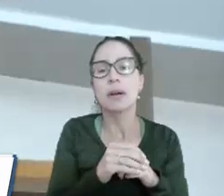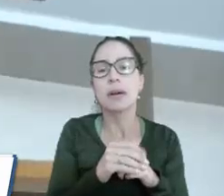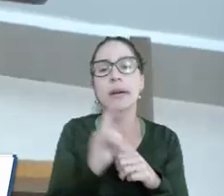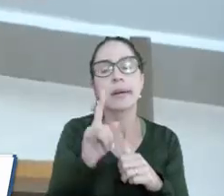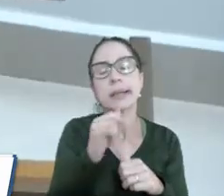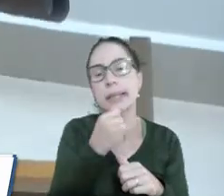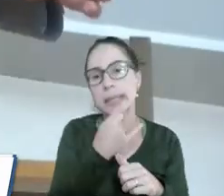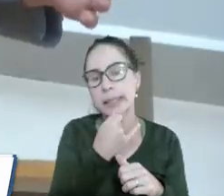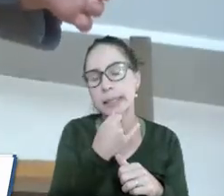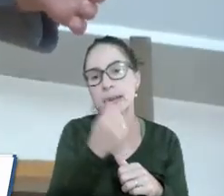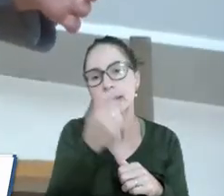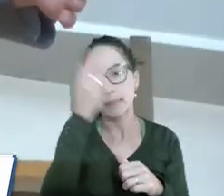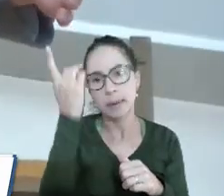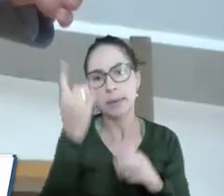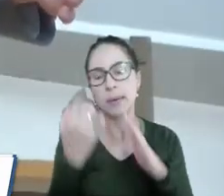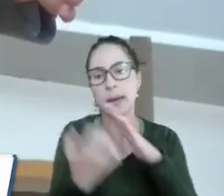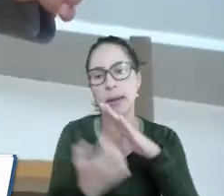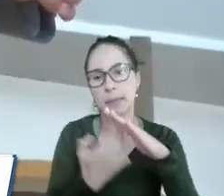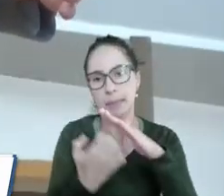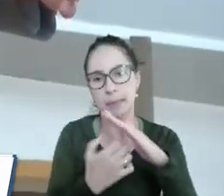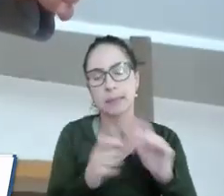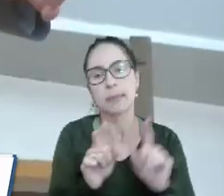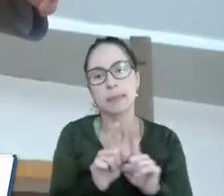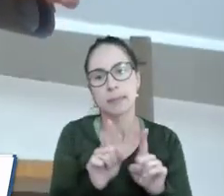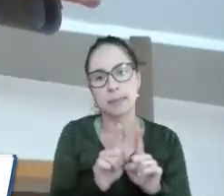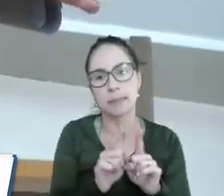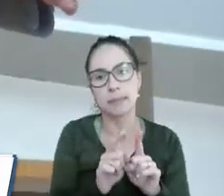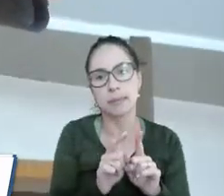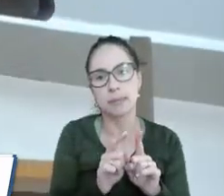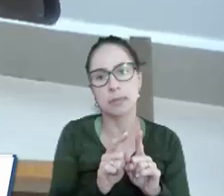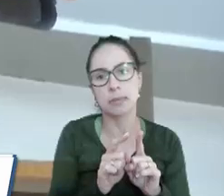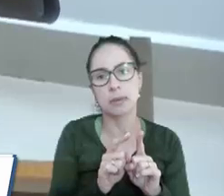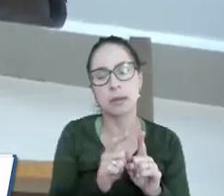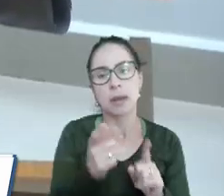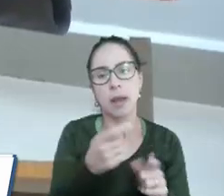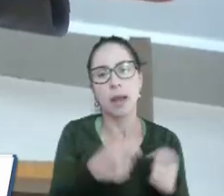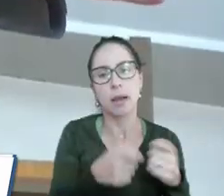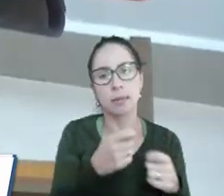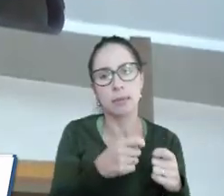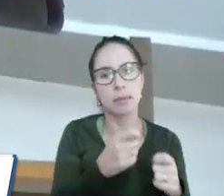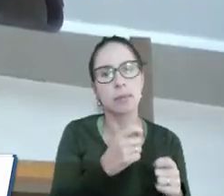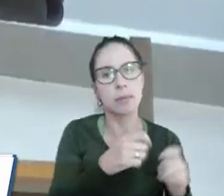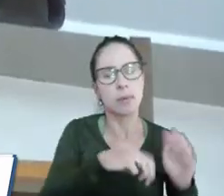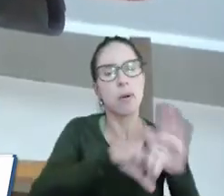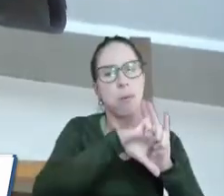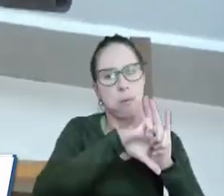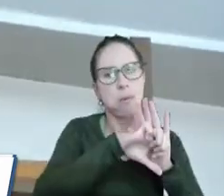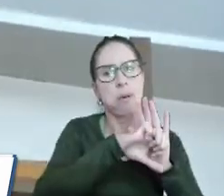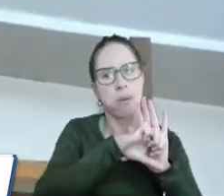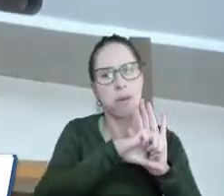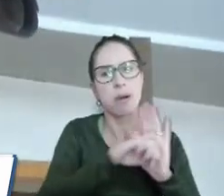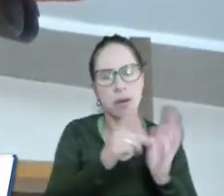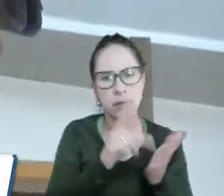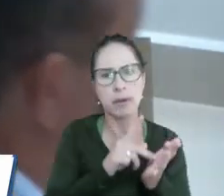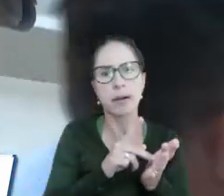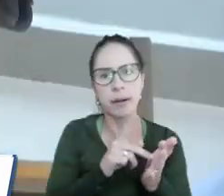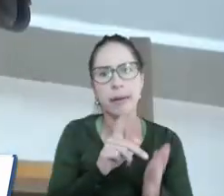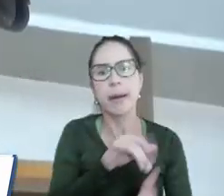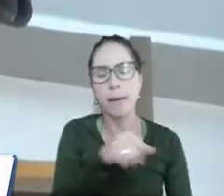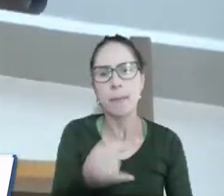Infelizmente, tem muitas empresas que são administradas por bandidos. A verdade é que